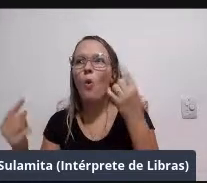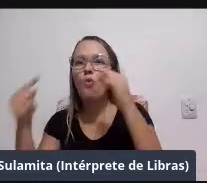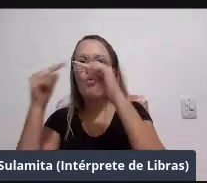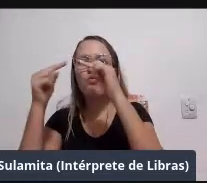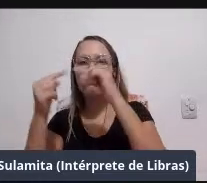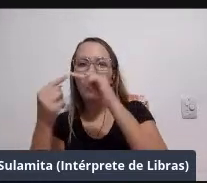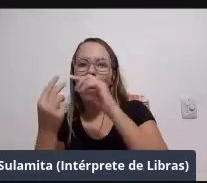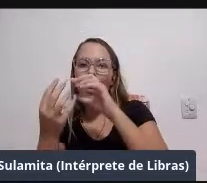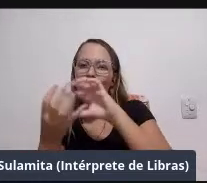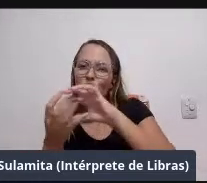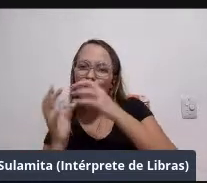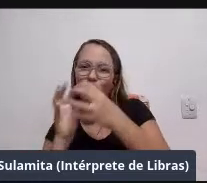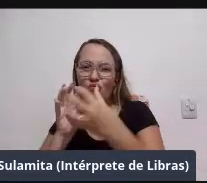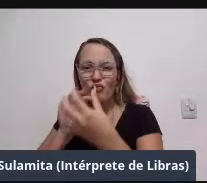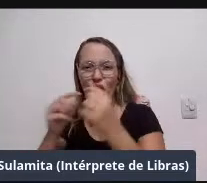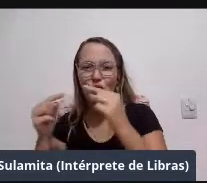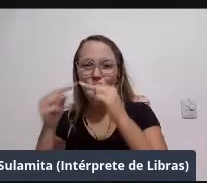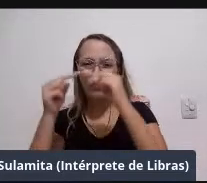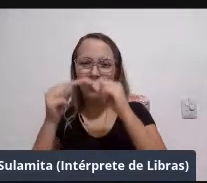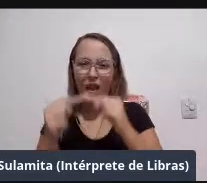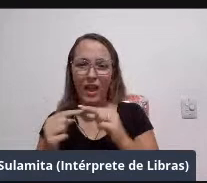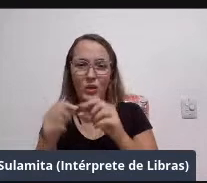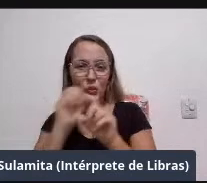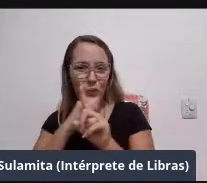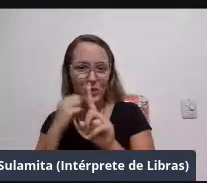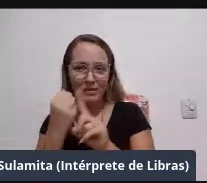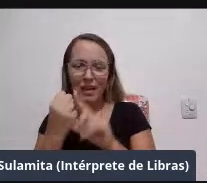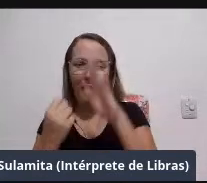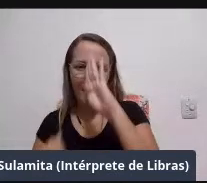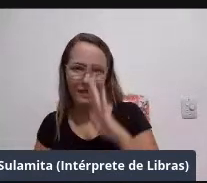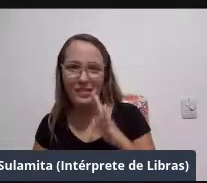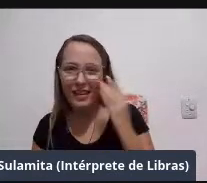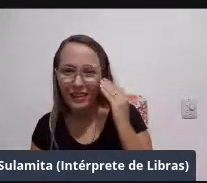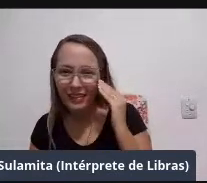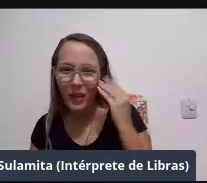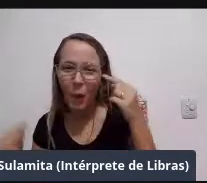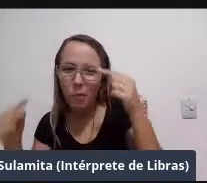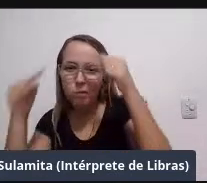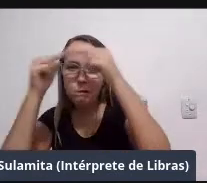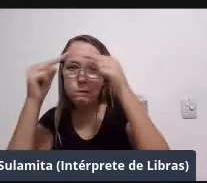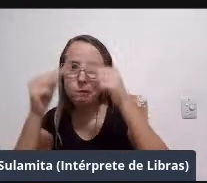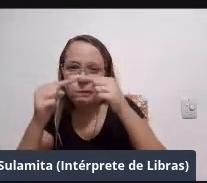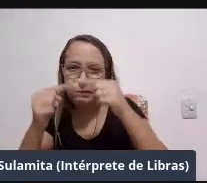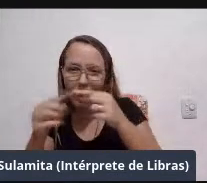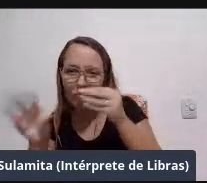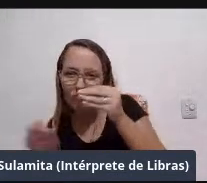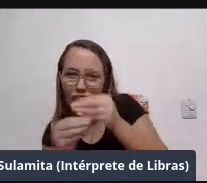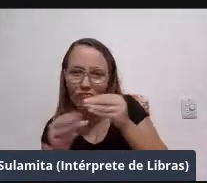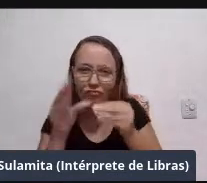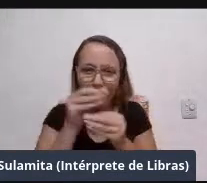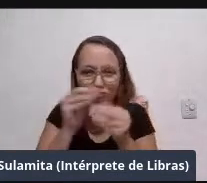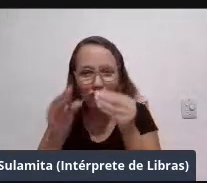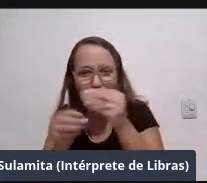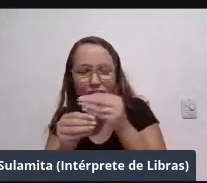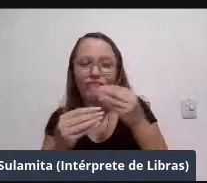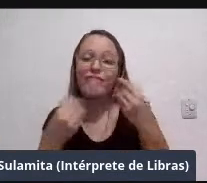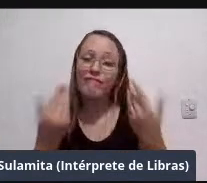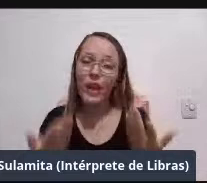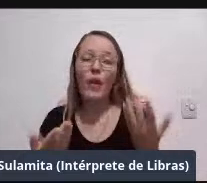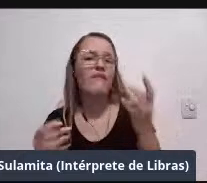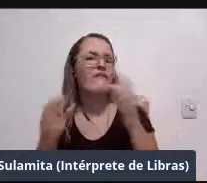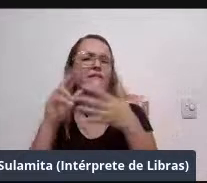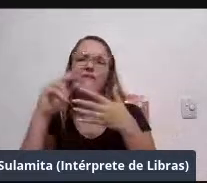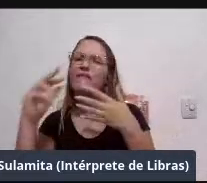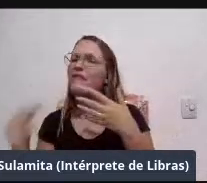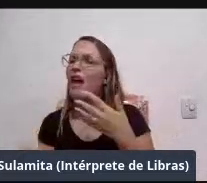da sociedade brasileira. Então, como em outras regiões, uma diversidade de experiências e de possibilidades, né? A existência